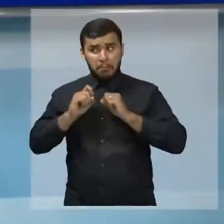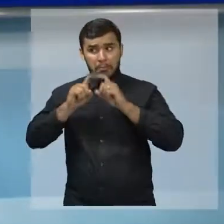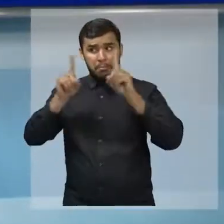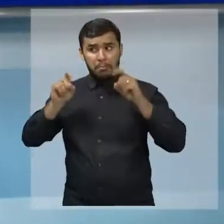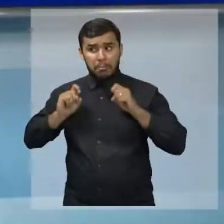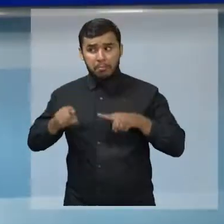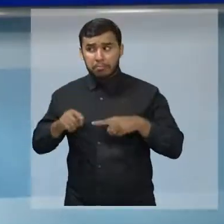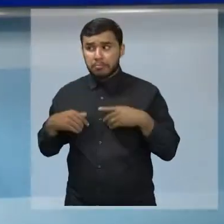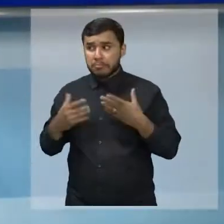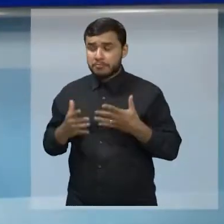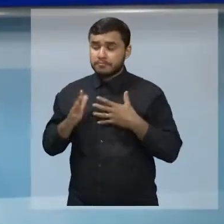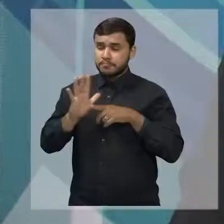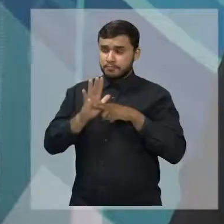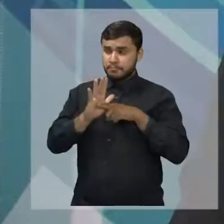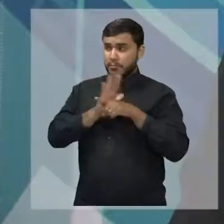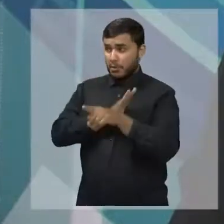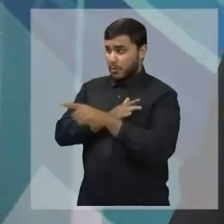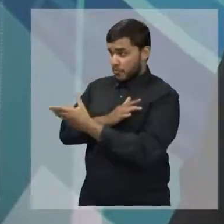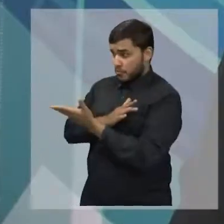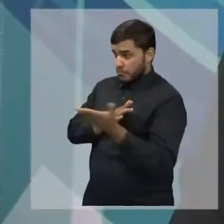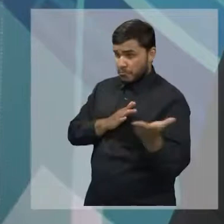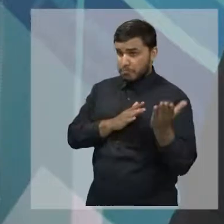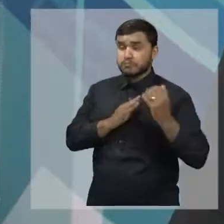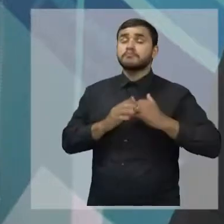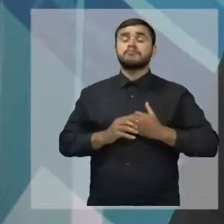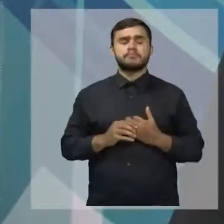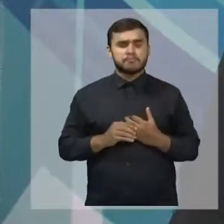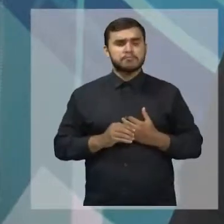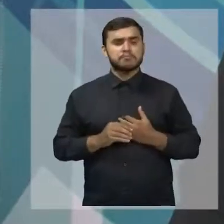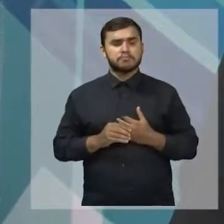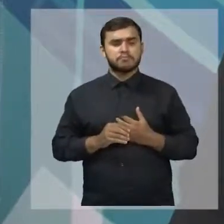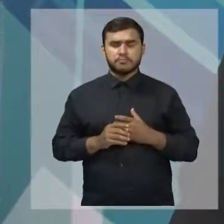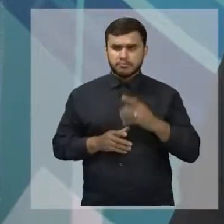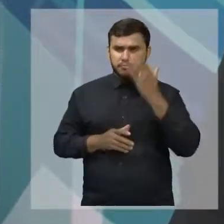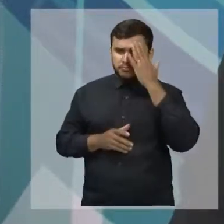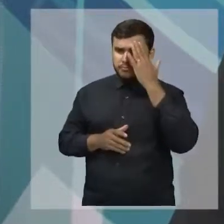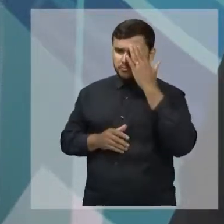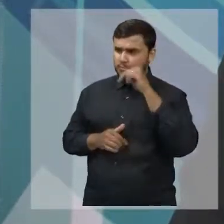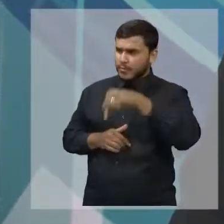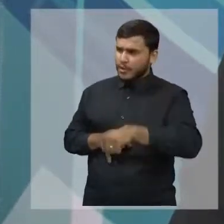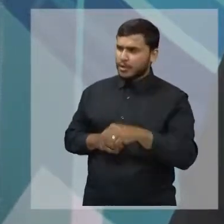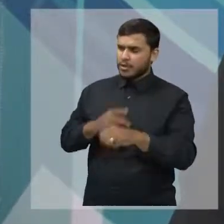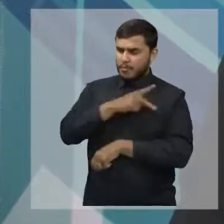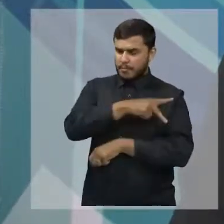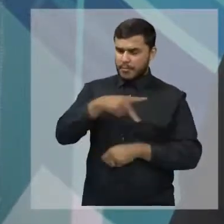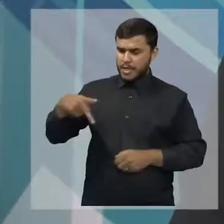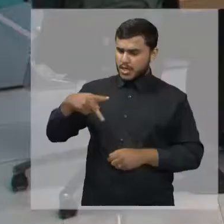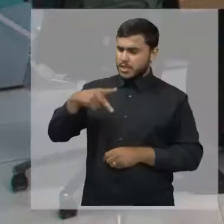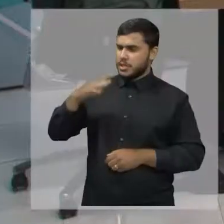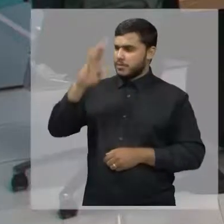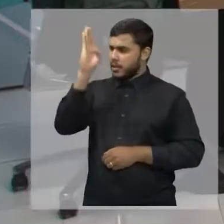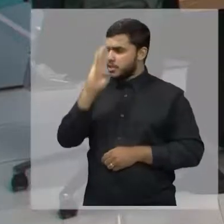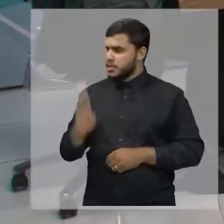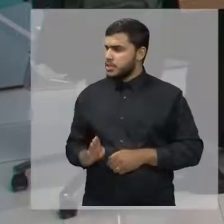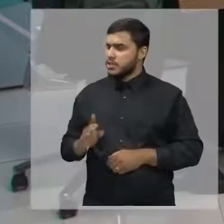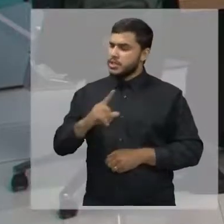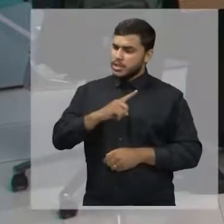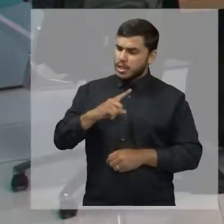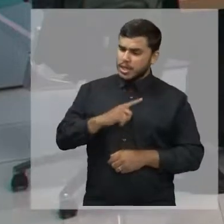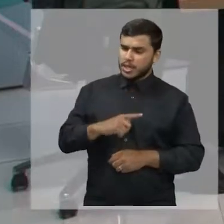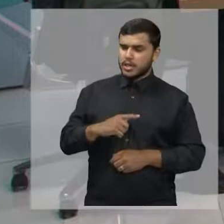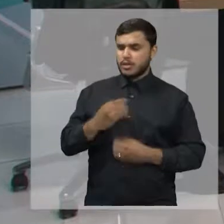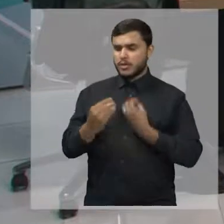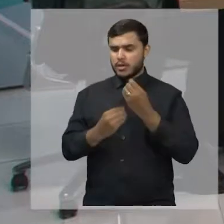representação partidária da sociedade brasileira num regime democrático, face a essa nova realidade que